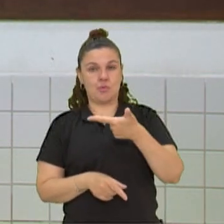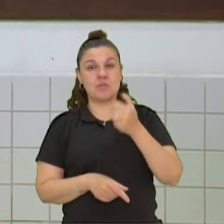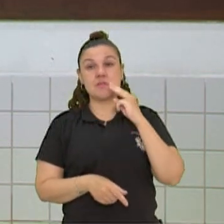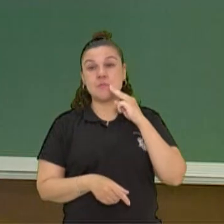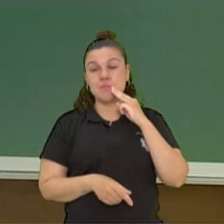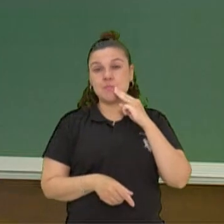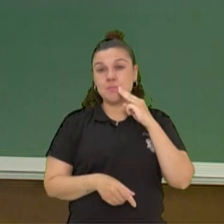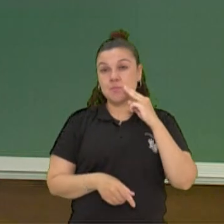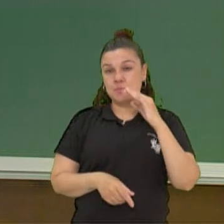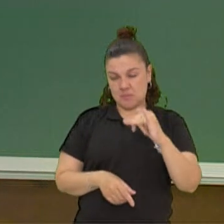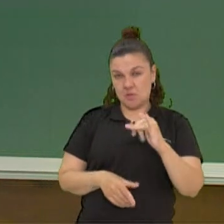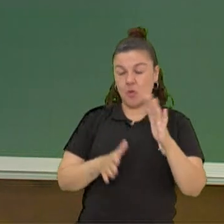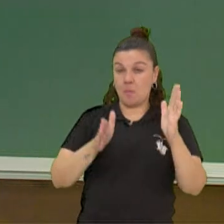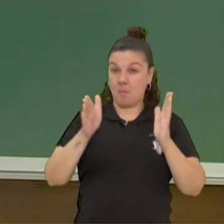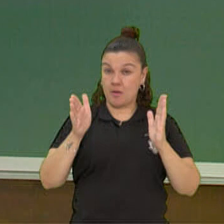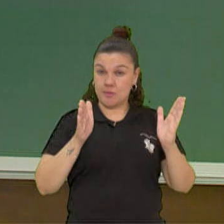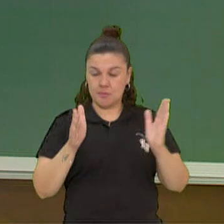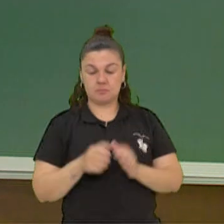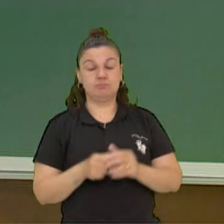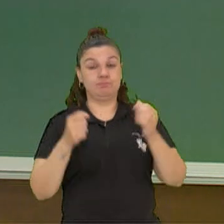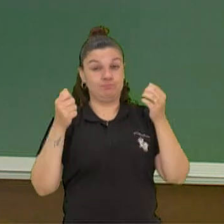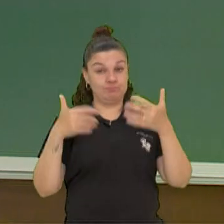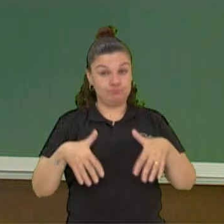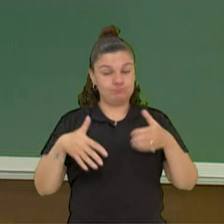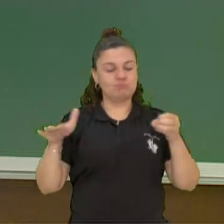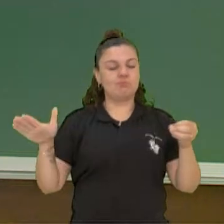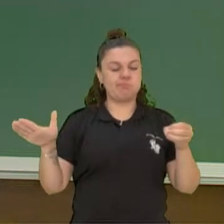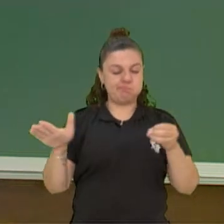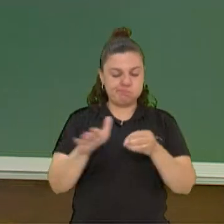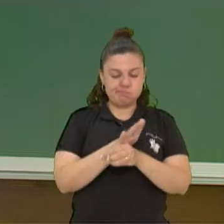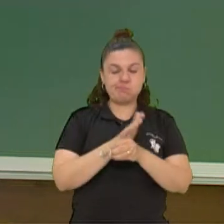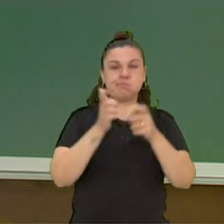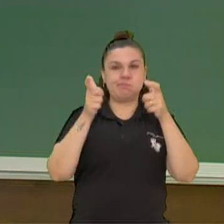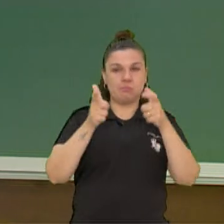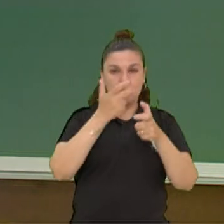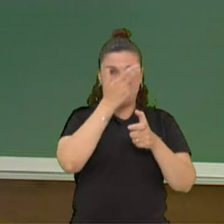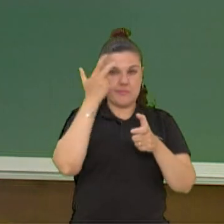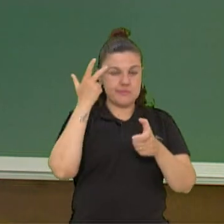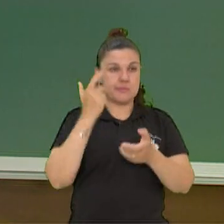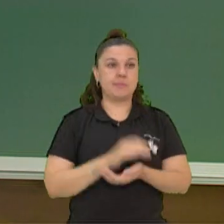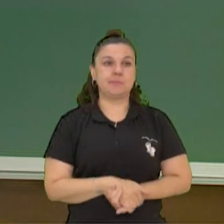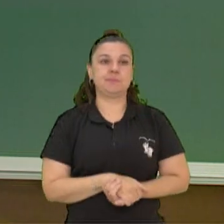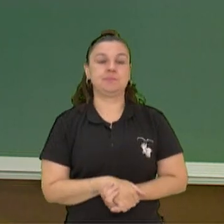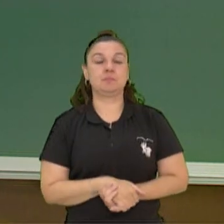crescer aproximadamente 212 milhões de pessoas.